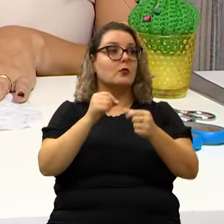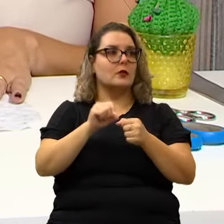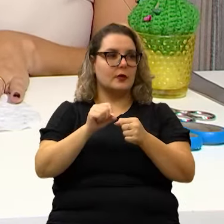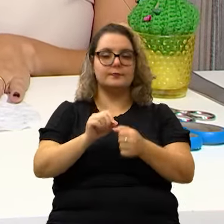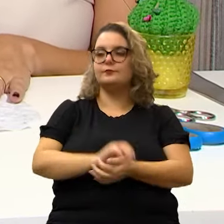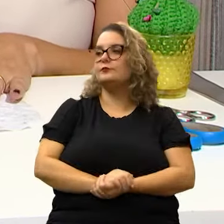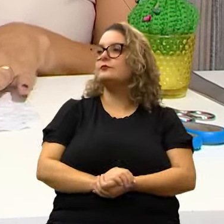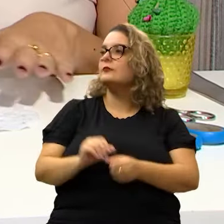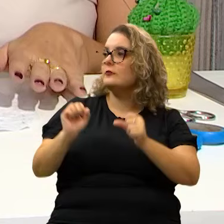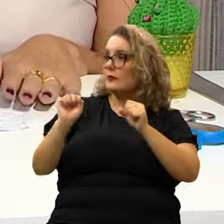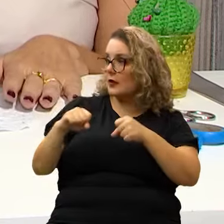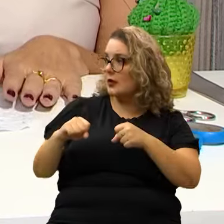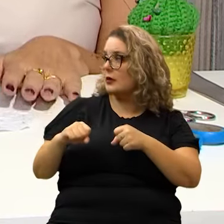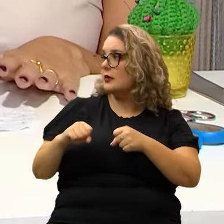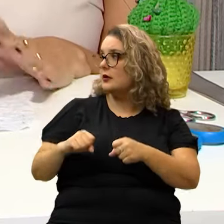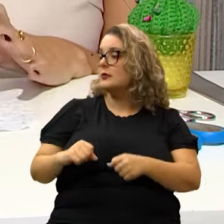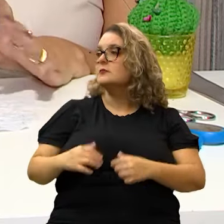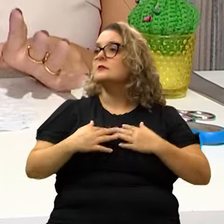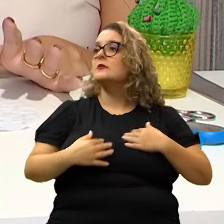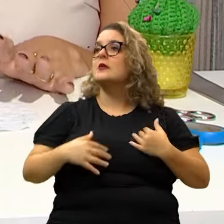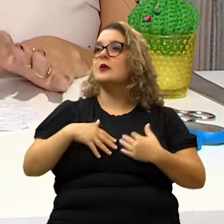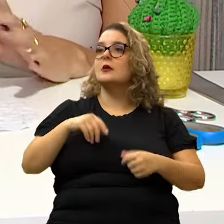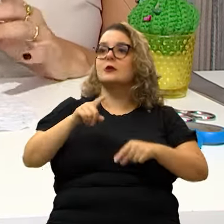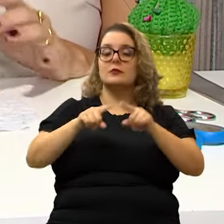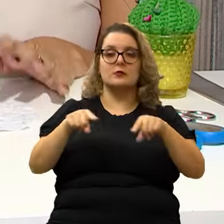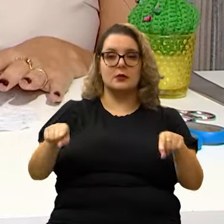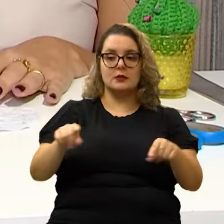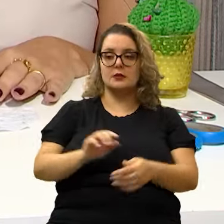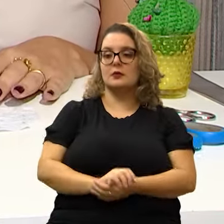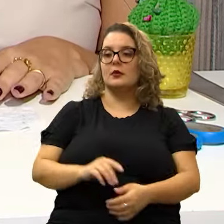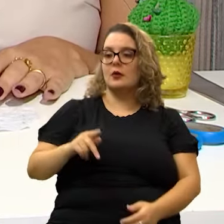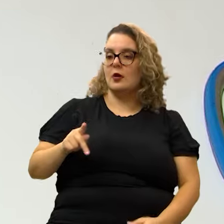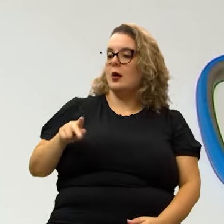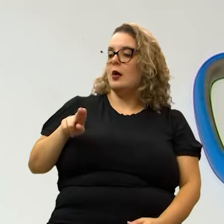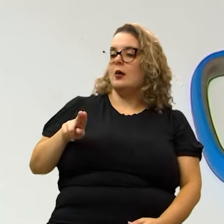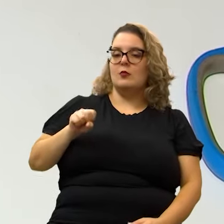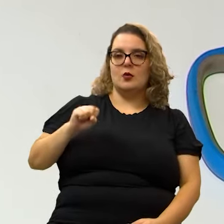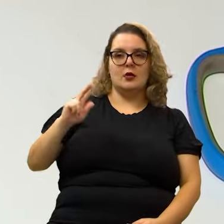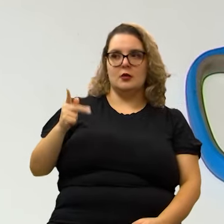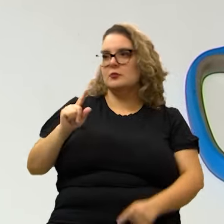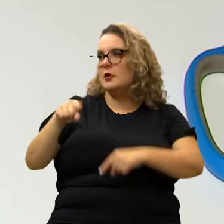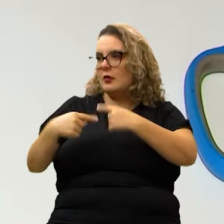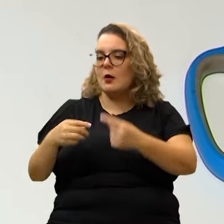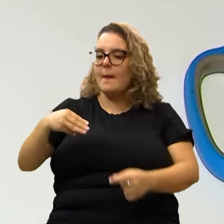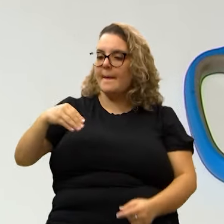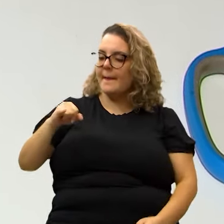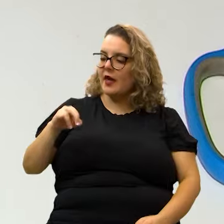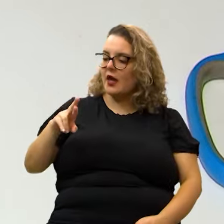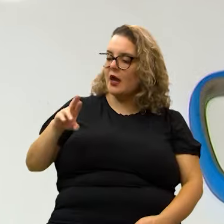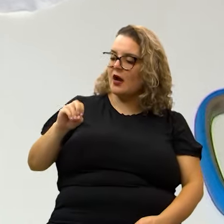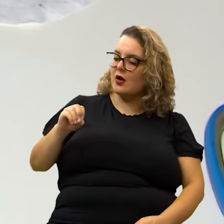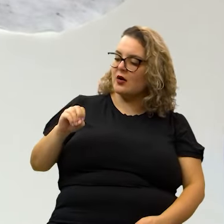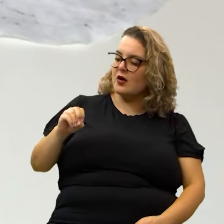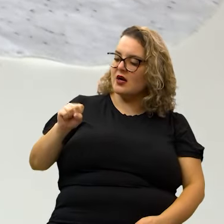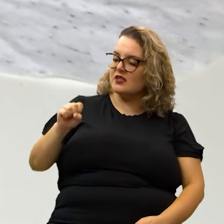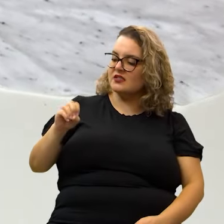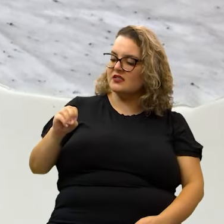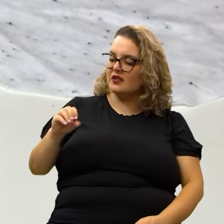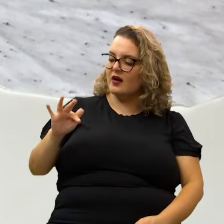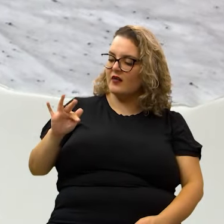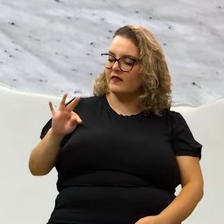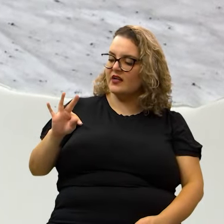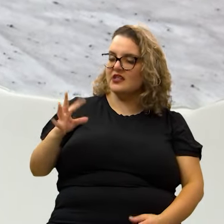E essa, como que faz? Isso, então os tecidos, né, são variados, a gente pode trabalhar tanto com plush e microsoft, tecidos que são mais fofinhos, que